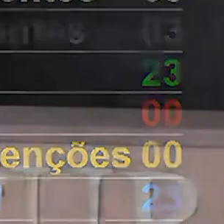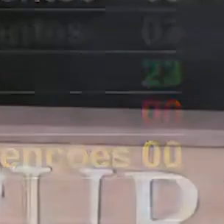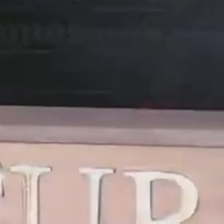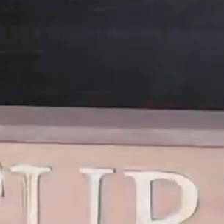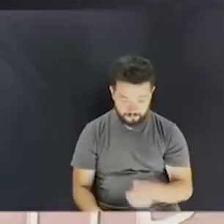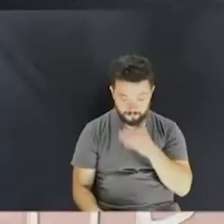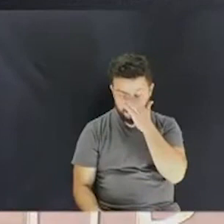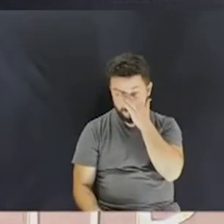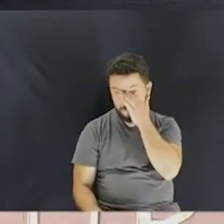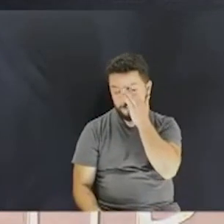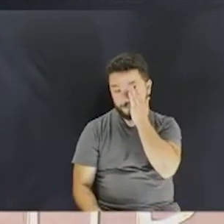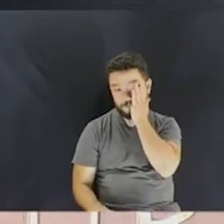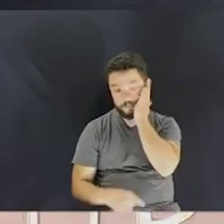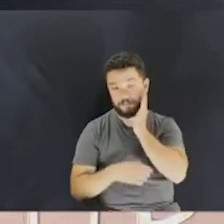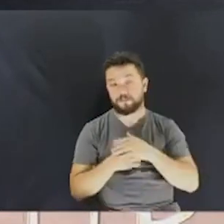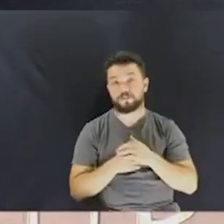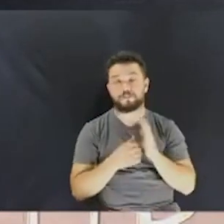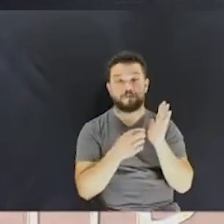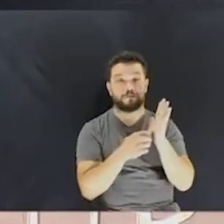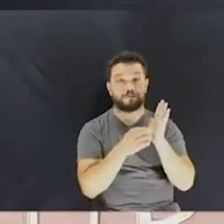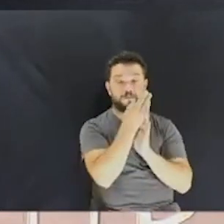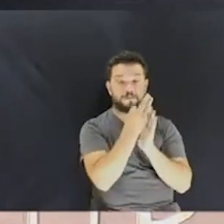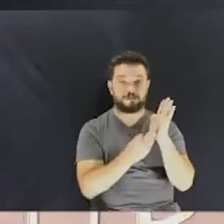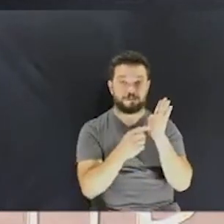emenda supressiva